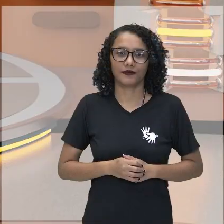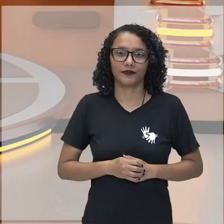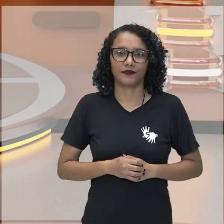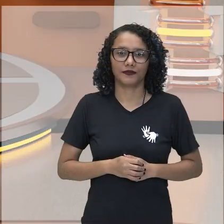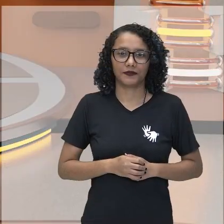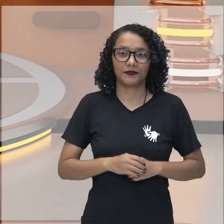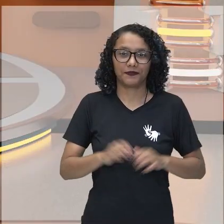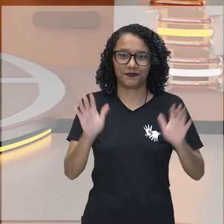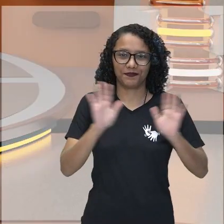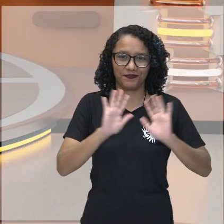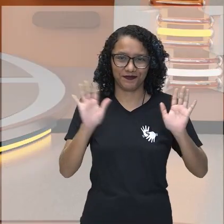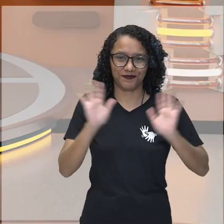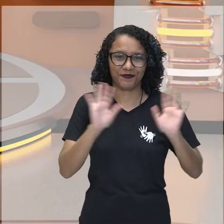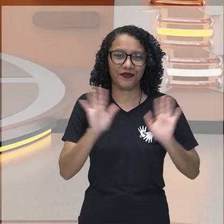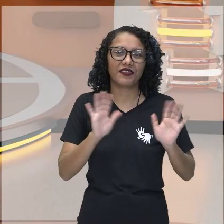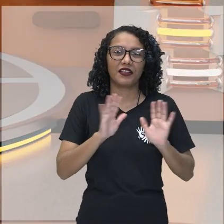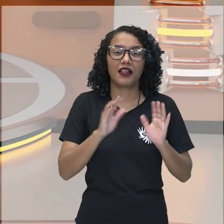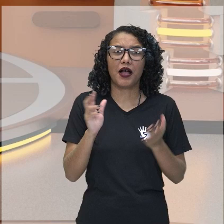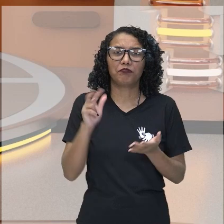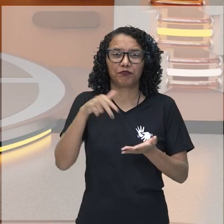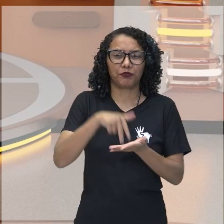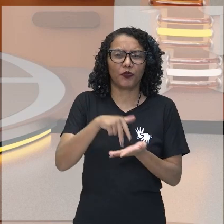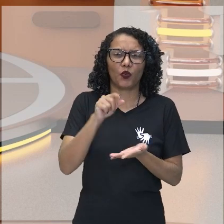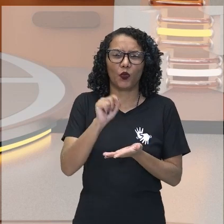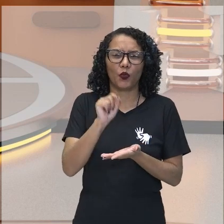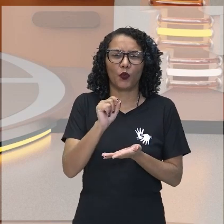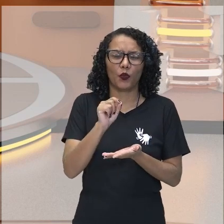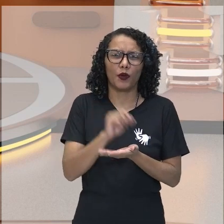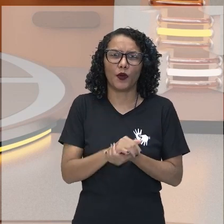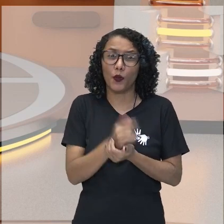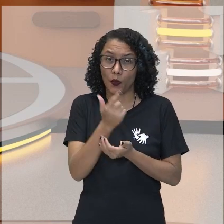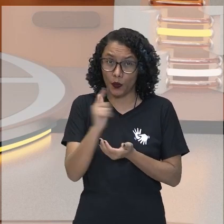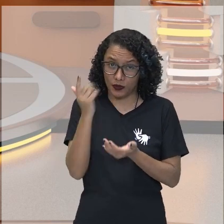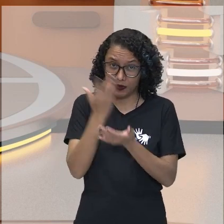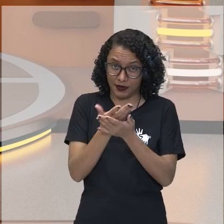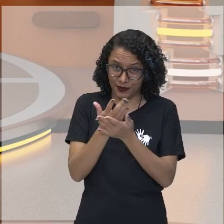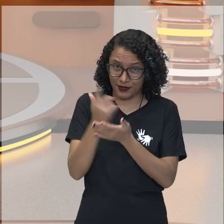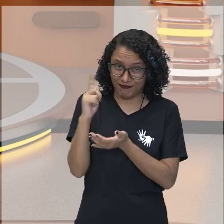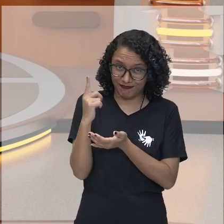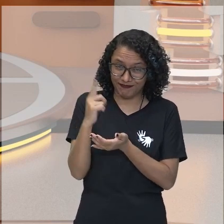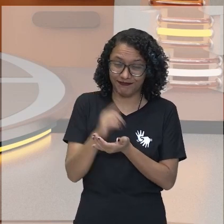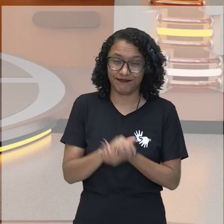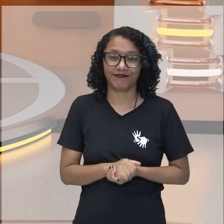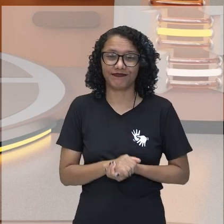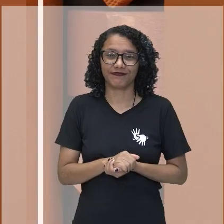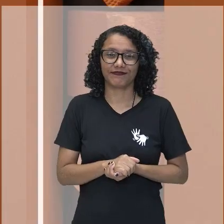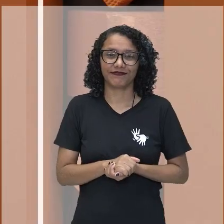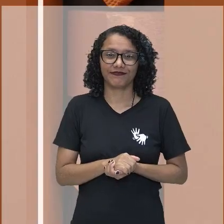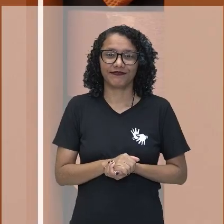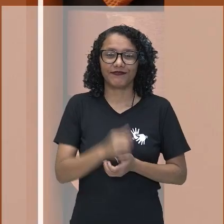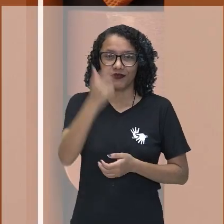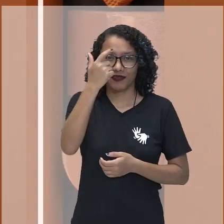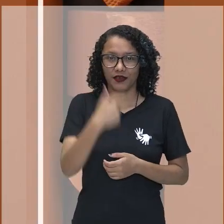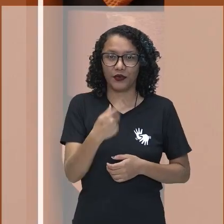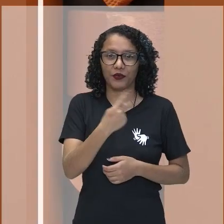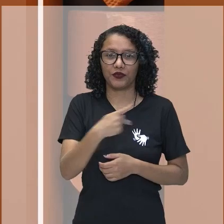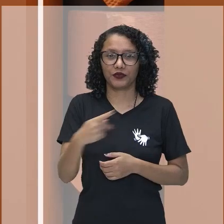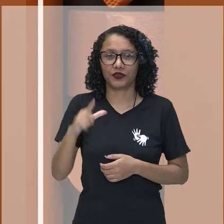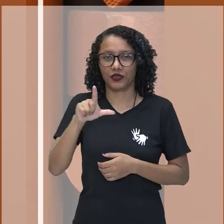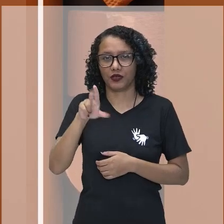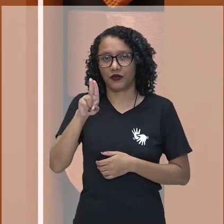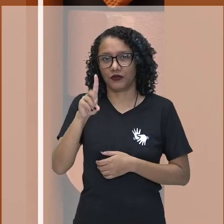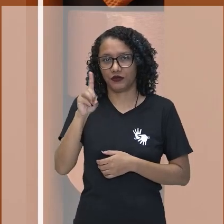Olá a todos vocês, estamos aqui reunidos para mais uma aula de Geografia. Eu sou a